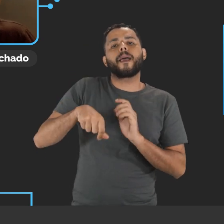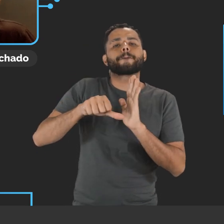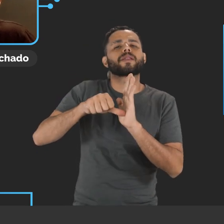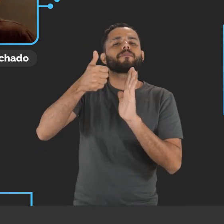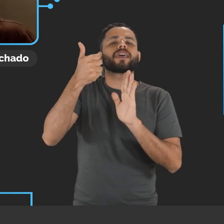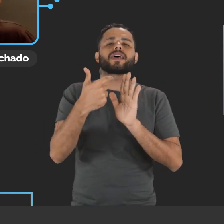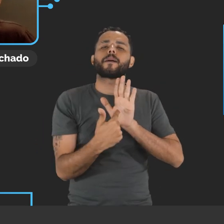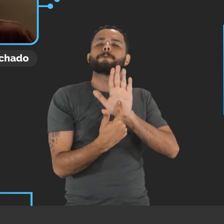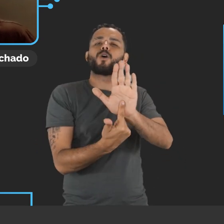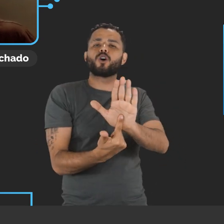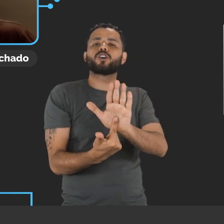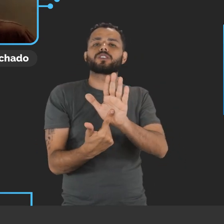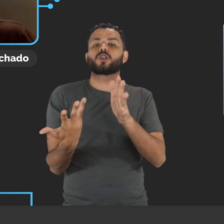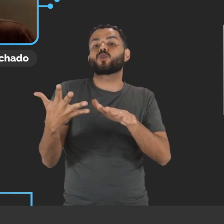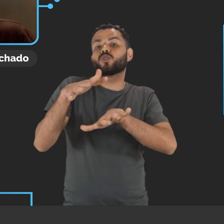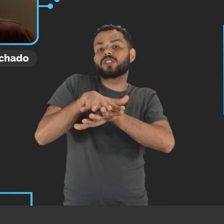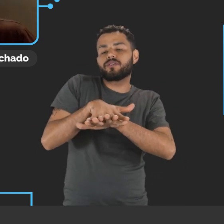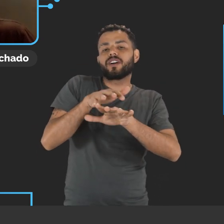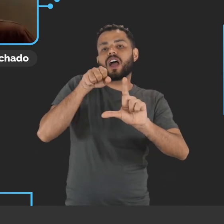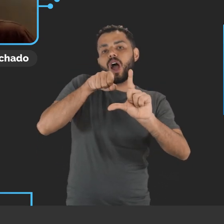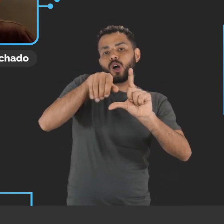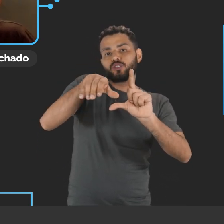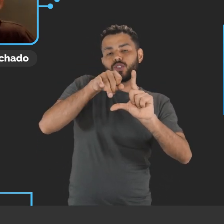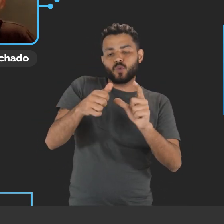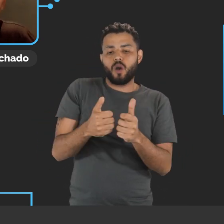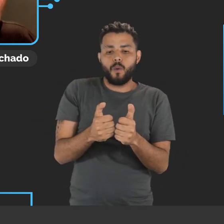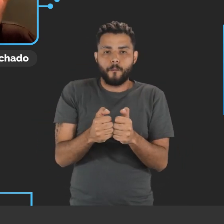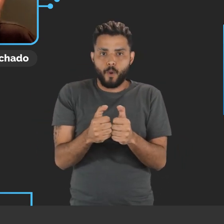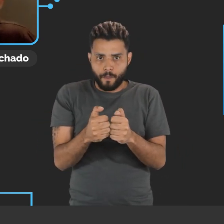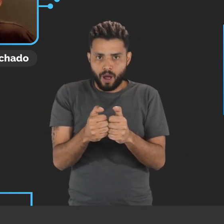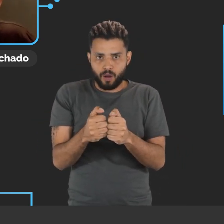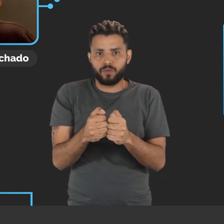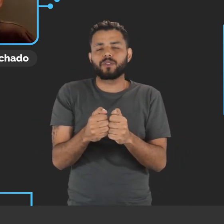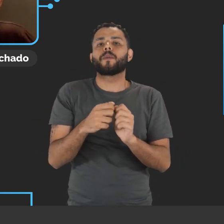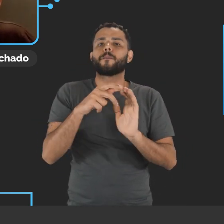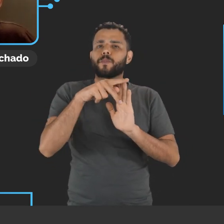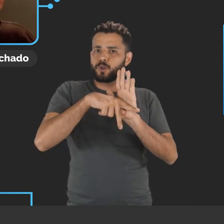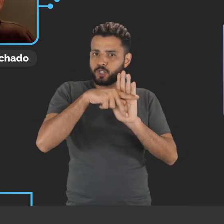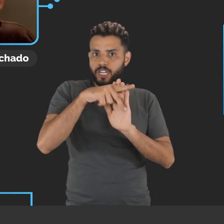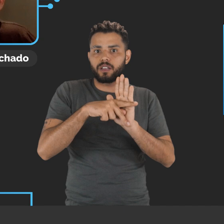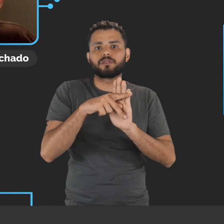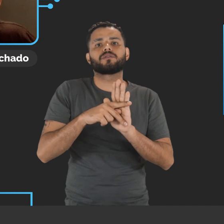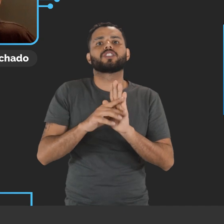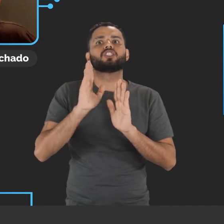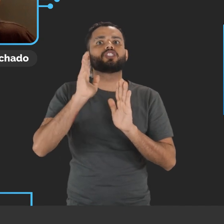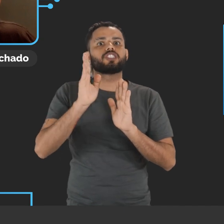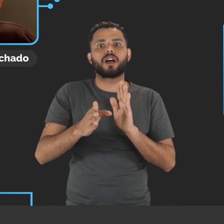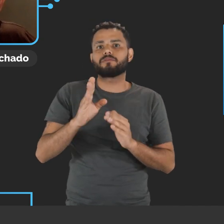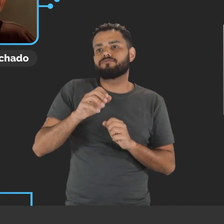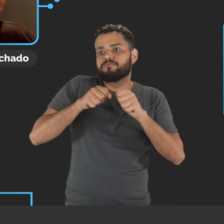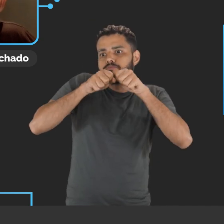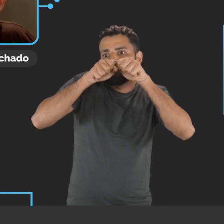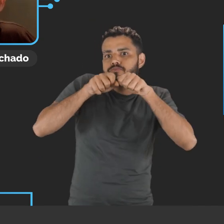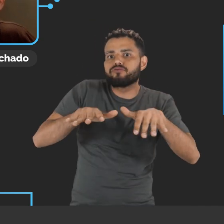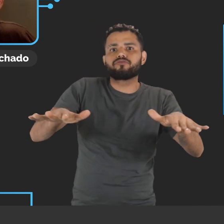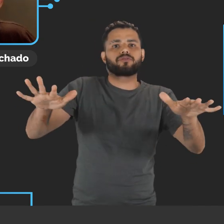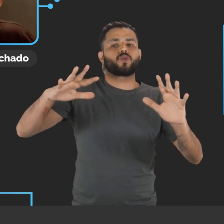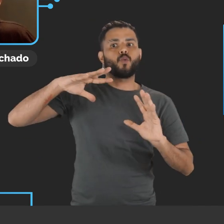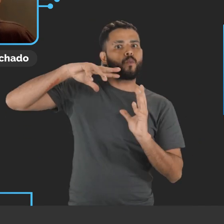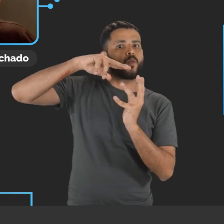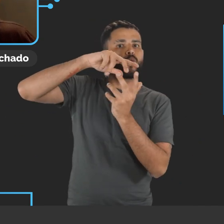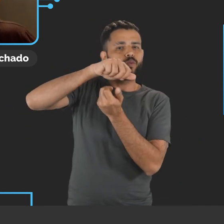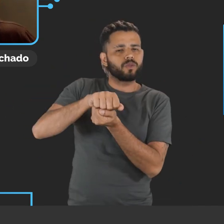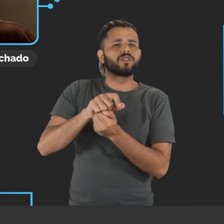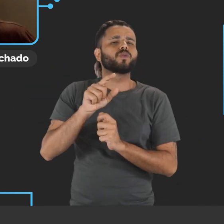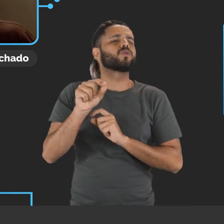que é a primeira mostra inclusiva de audiovisual mobile, que é um projeto também que a Causar está liderando e colocando aí para o mundo,